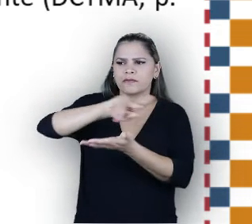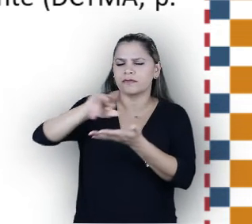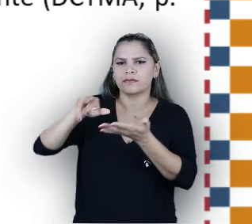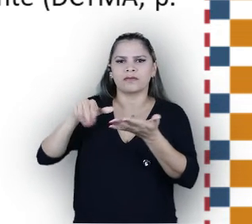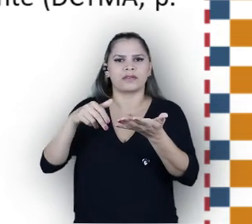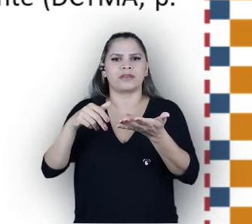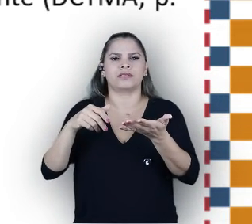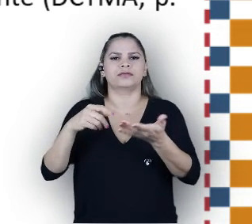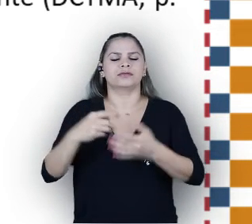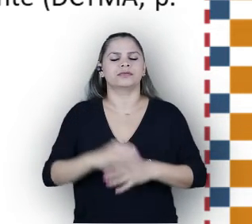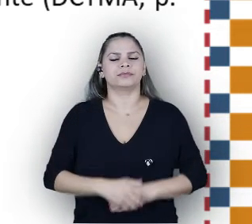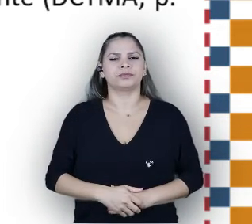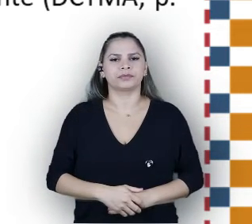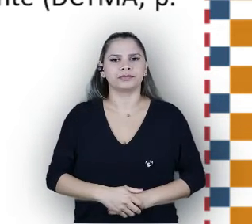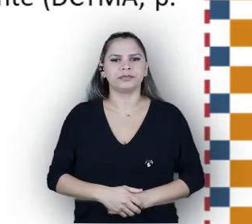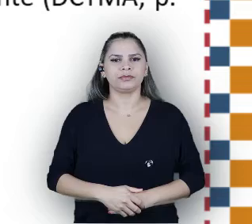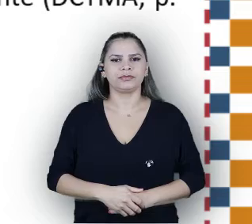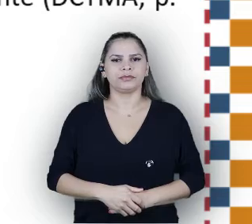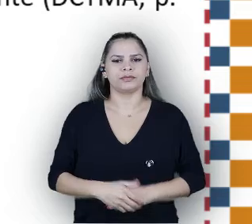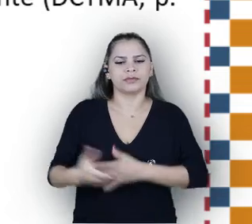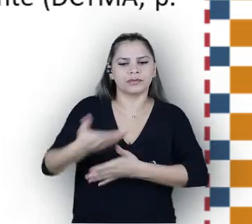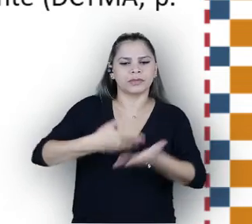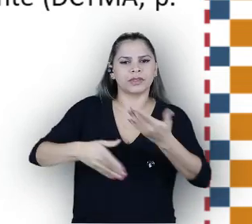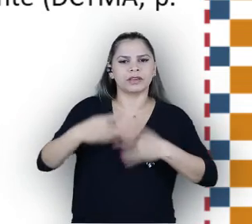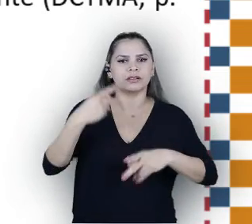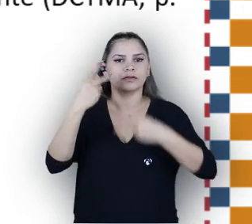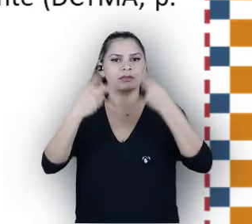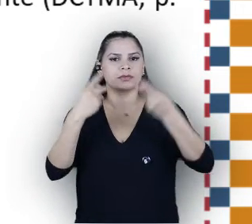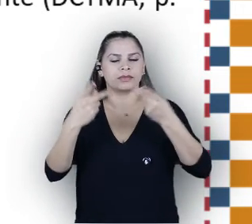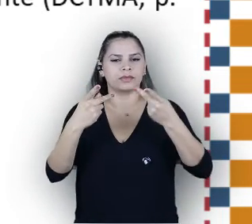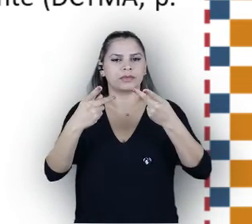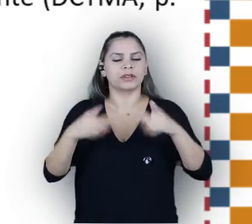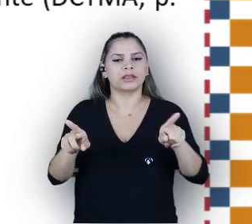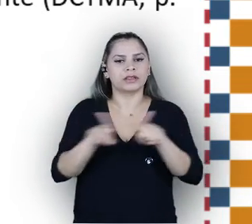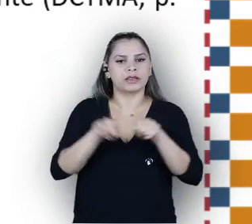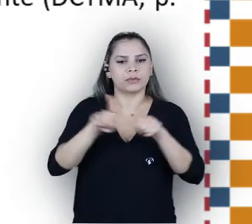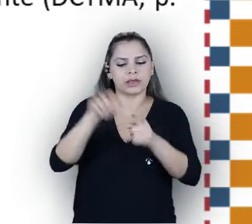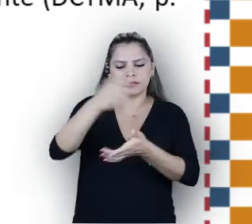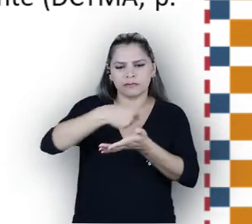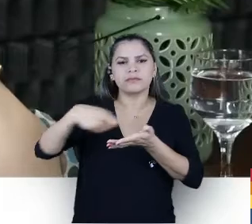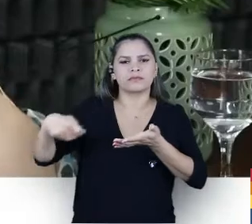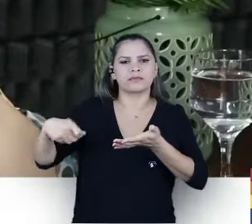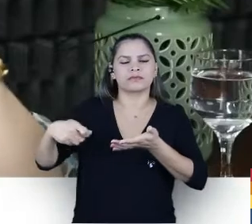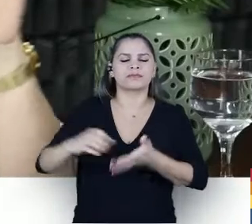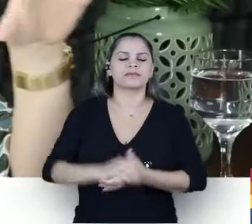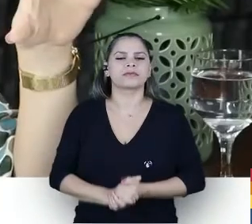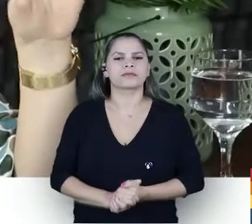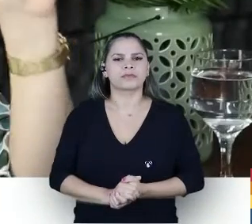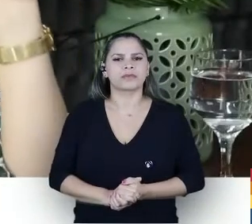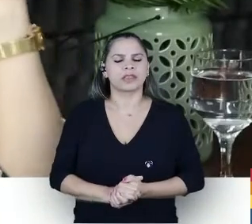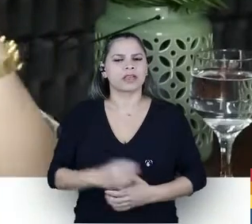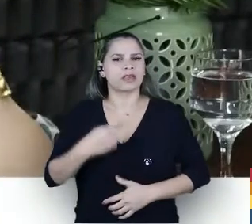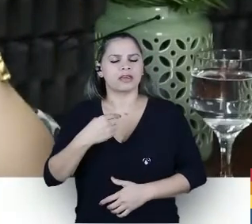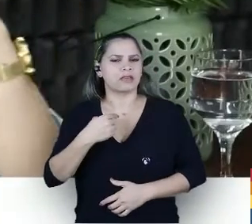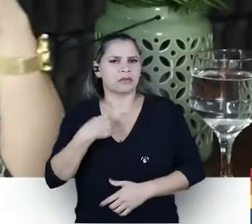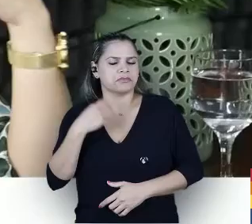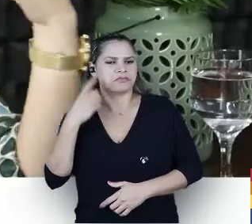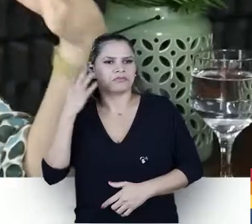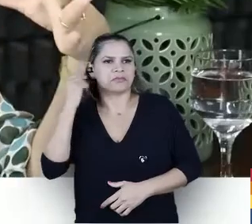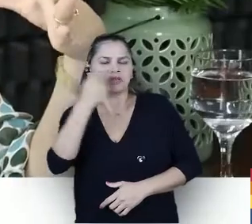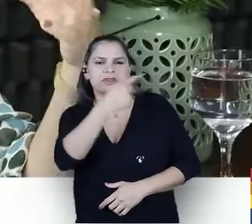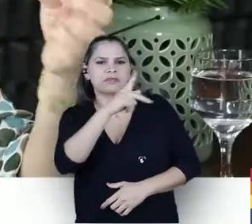e produzir textos escritos dos diversos gêneros que circulam socialmente. Então, gente, destacado aí,